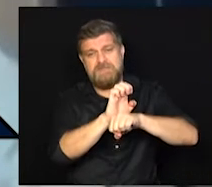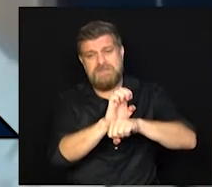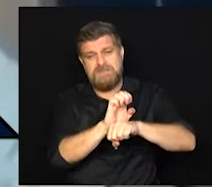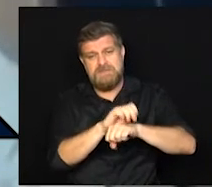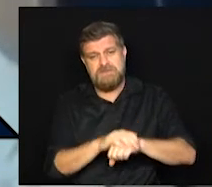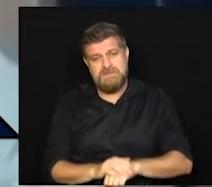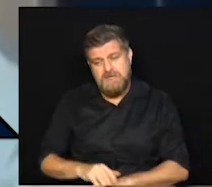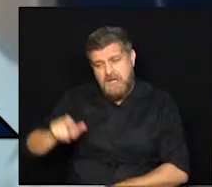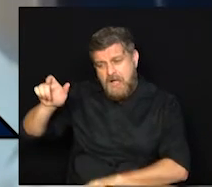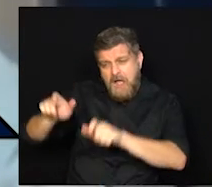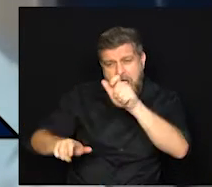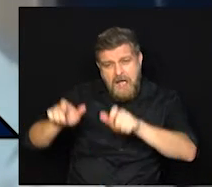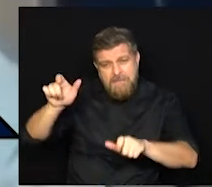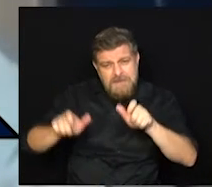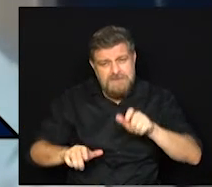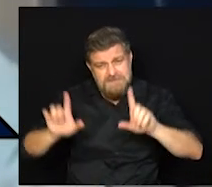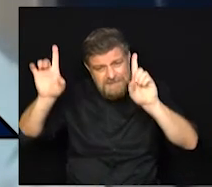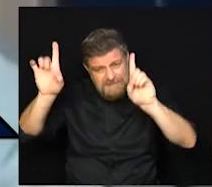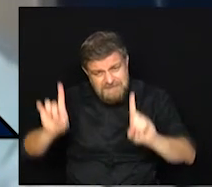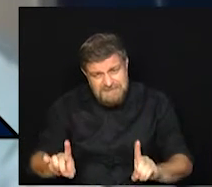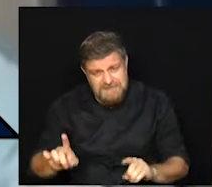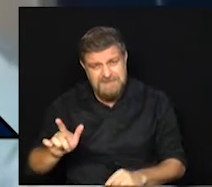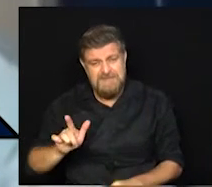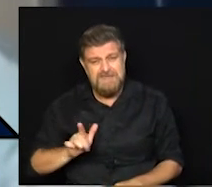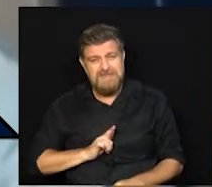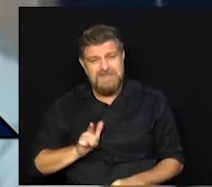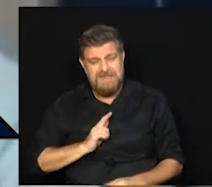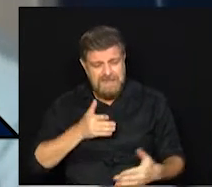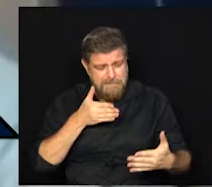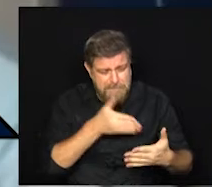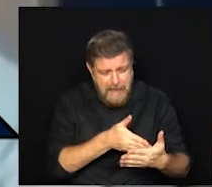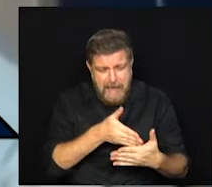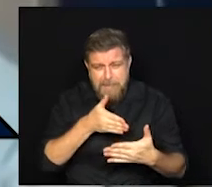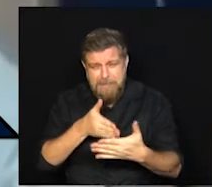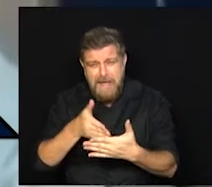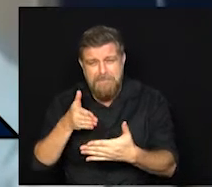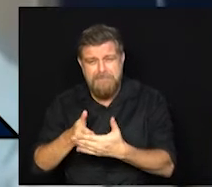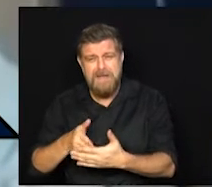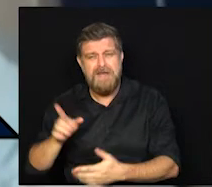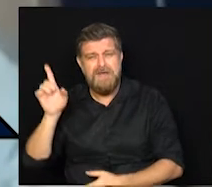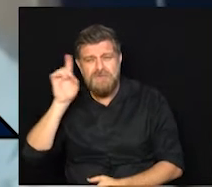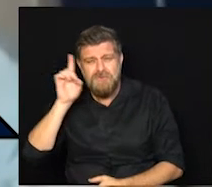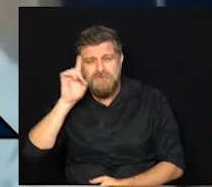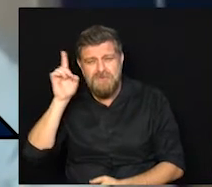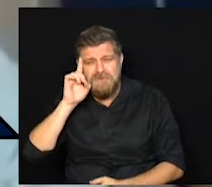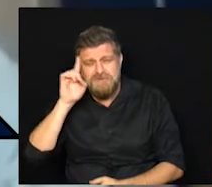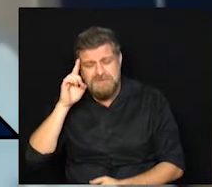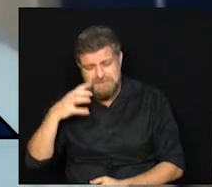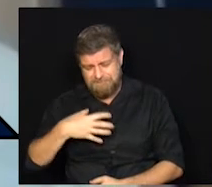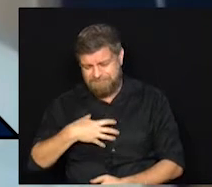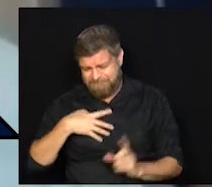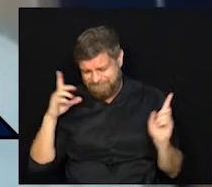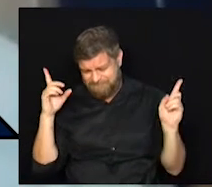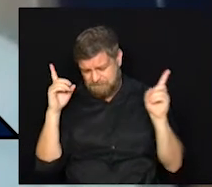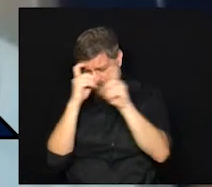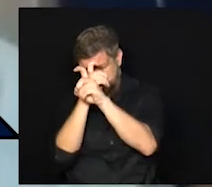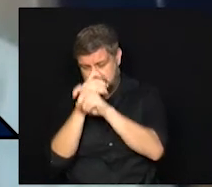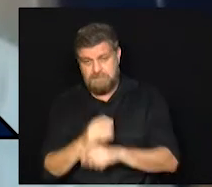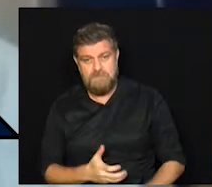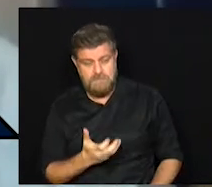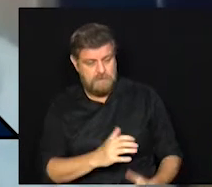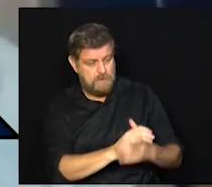pessoas que vivenciam uma série de obstáculos no seu cotidiano. Eu quero cumprimentar,